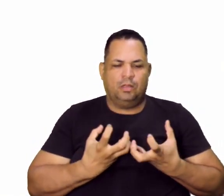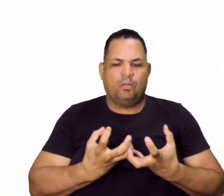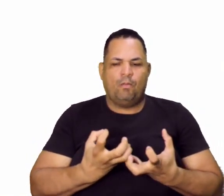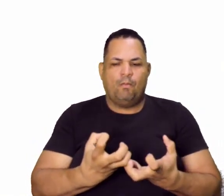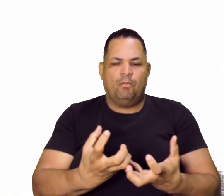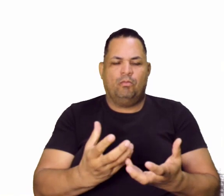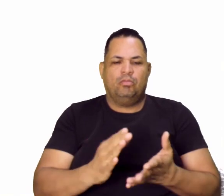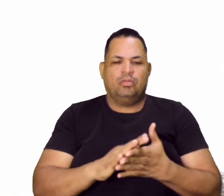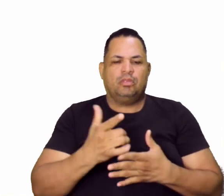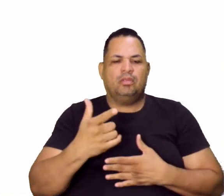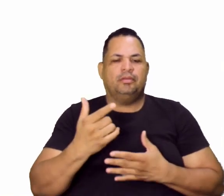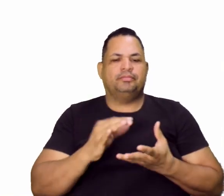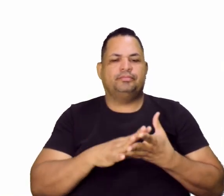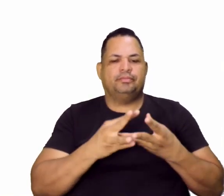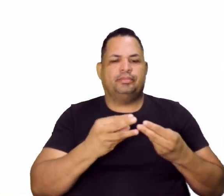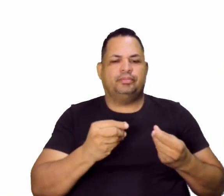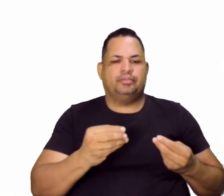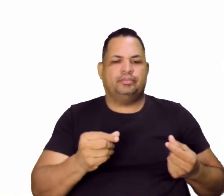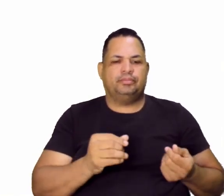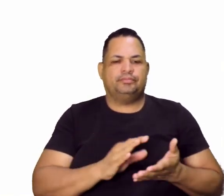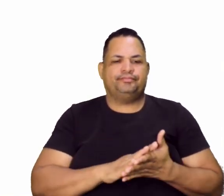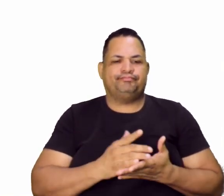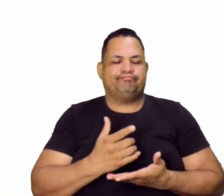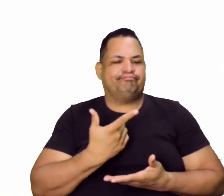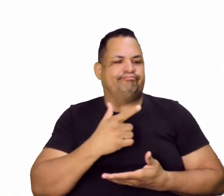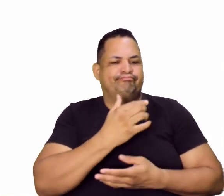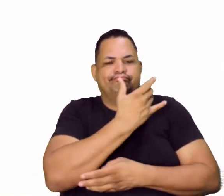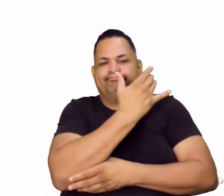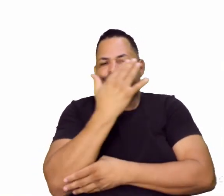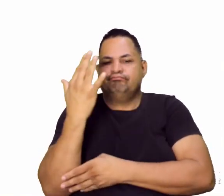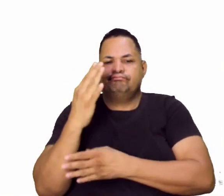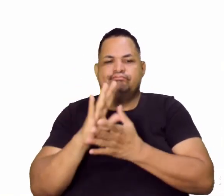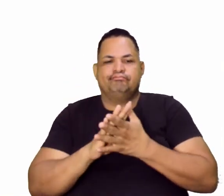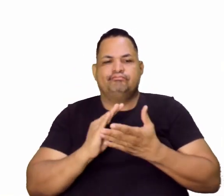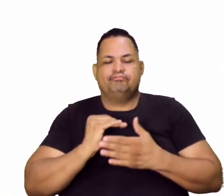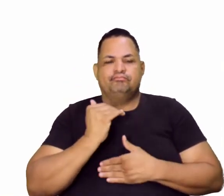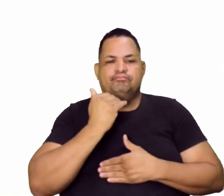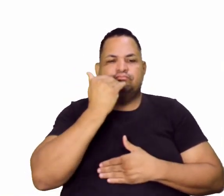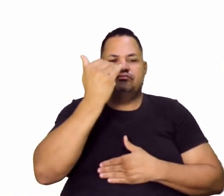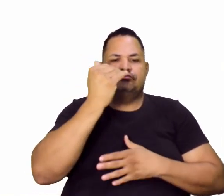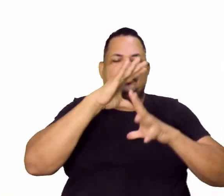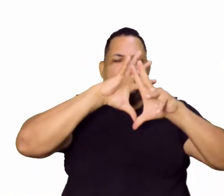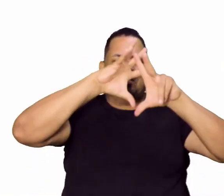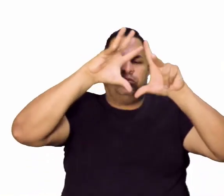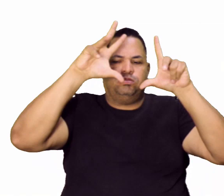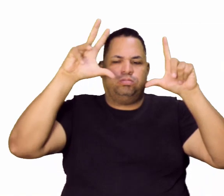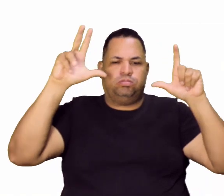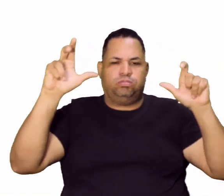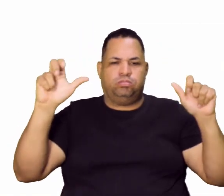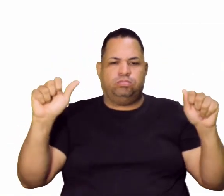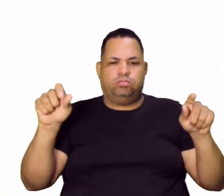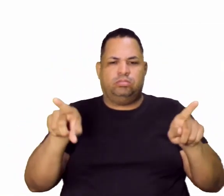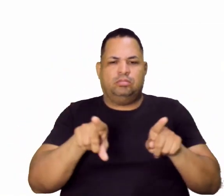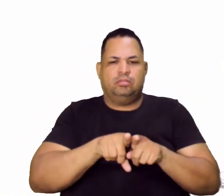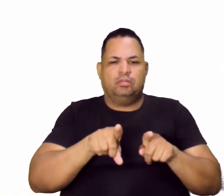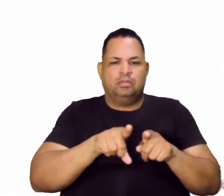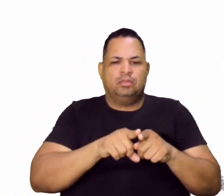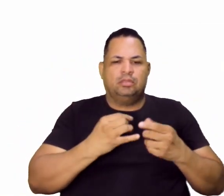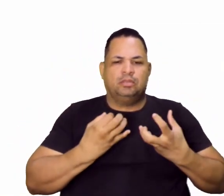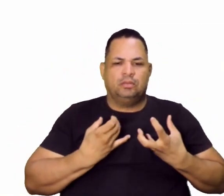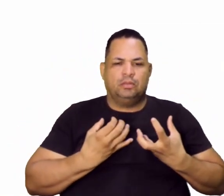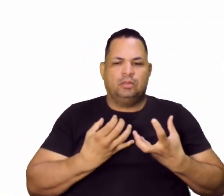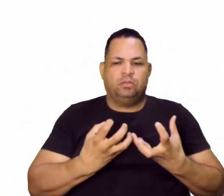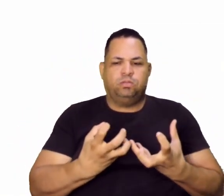aqui vegetação. Podemos ver ao fundo o céu, também o